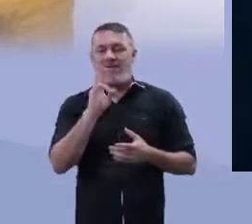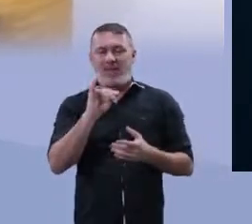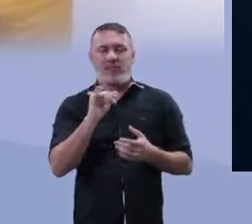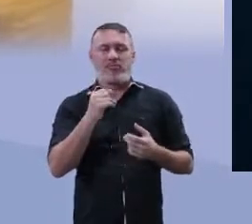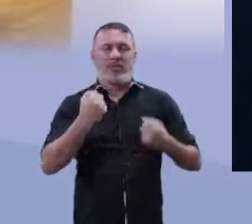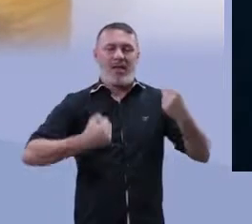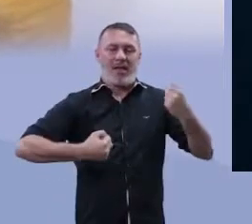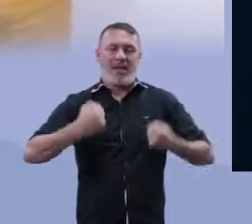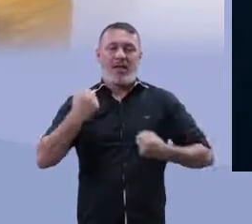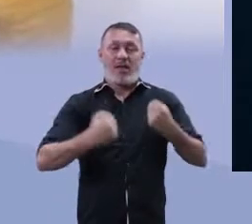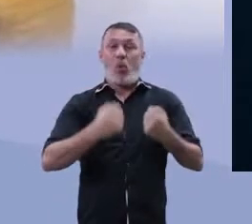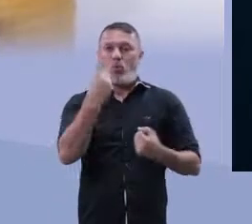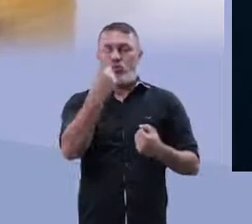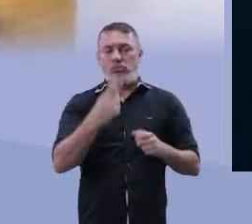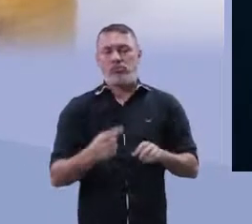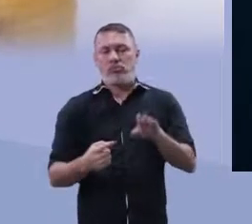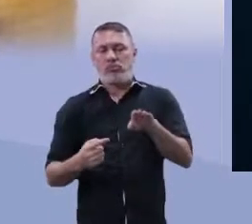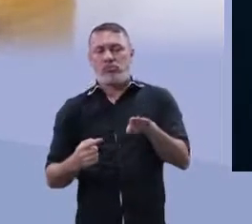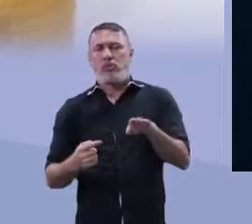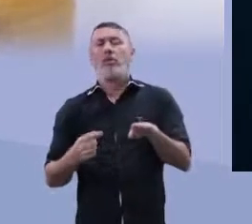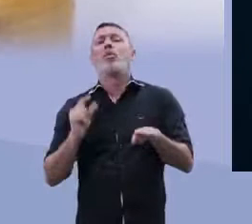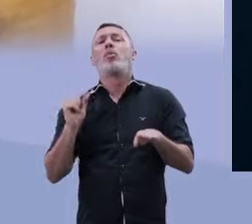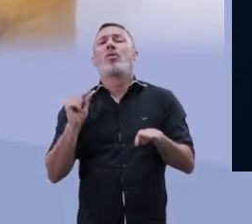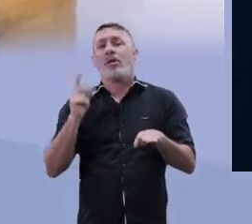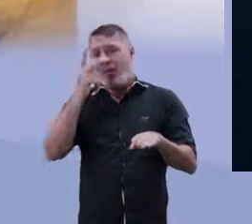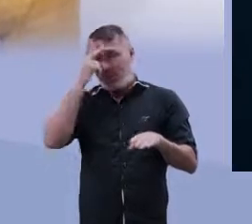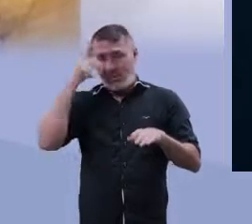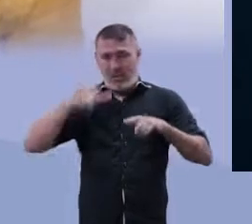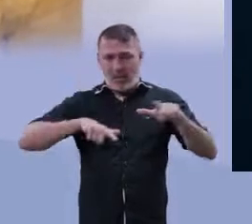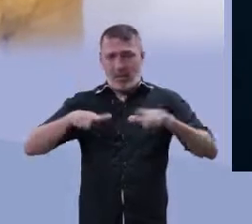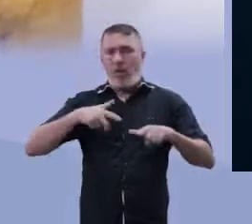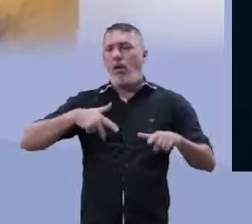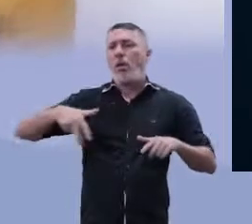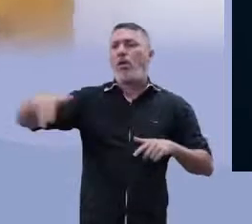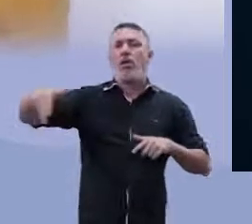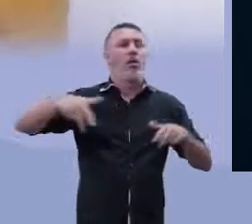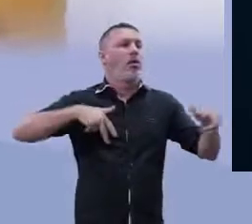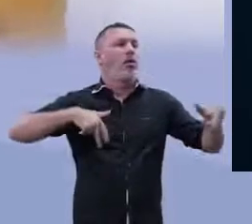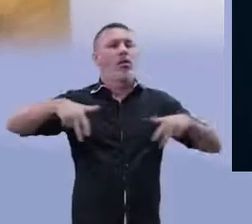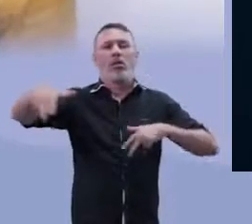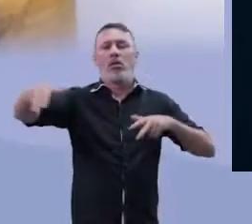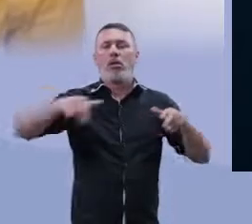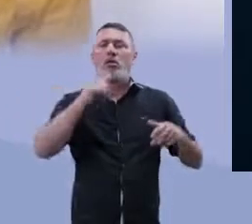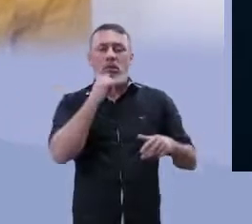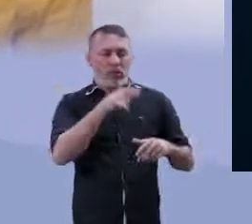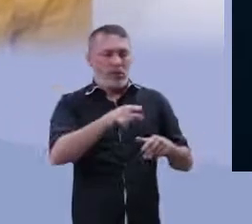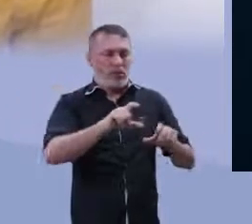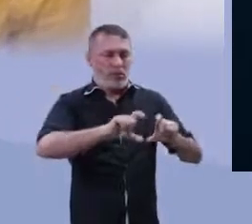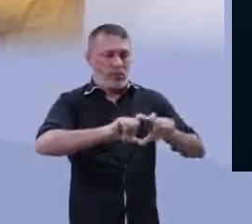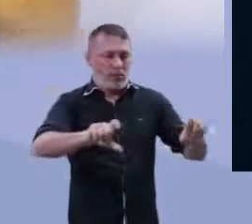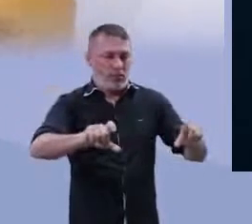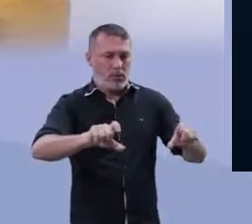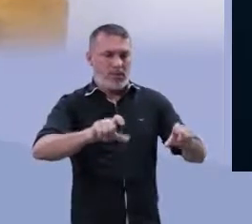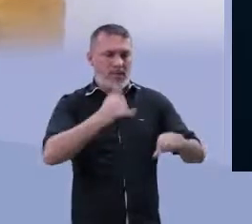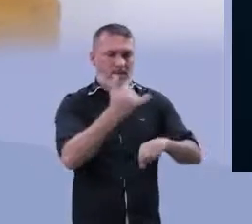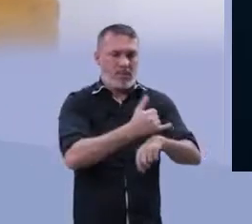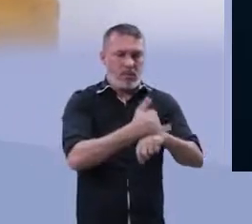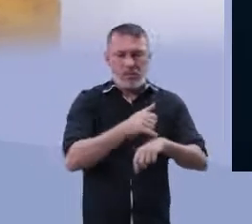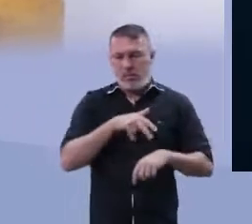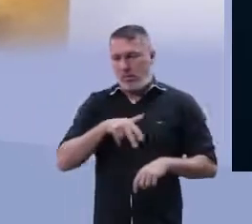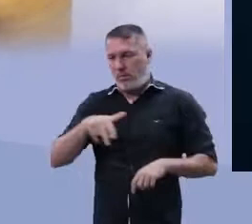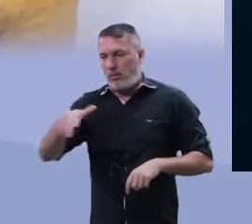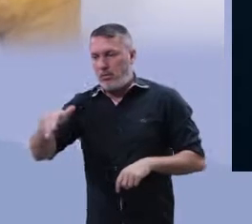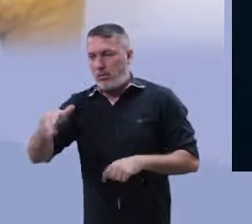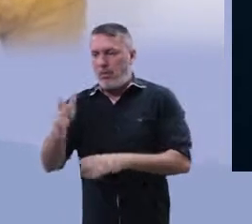produzir um veículo, os funcionários se deslocavam pela fábrica, saíam, produziam chassi, voltavam,